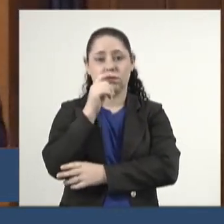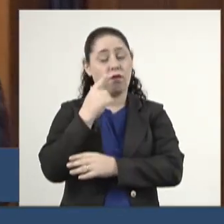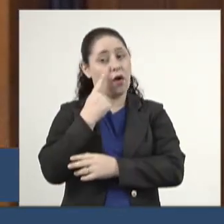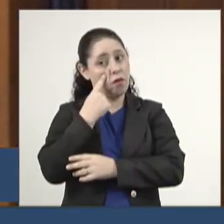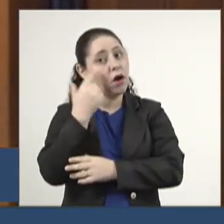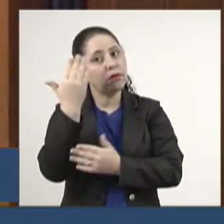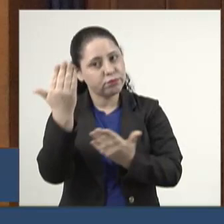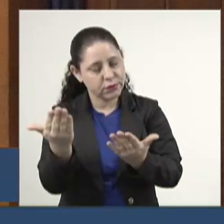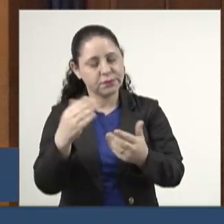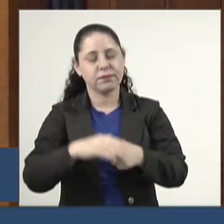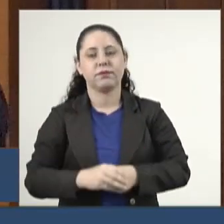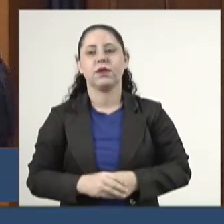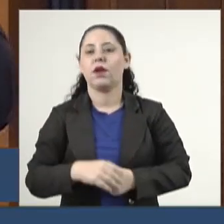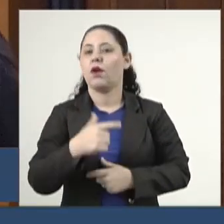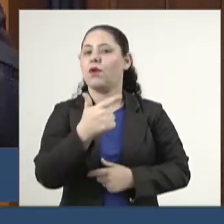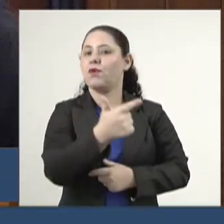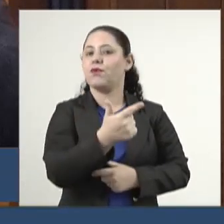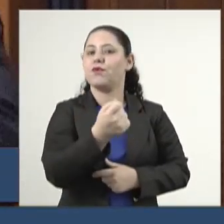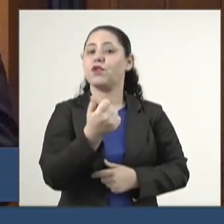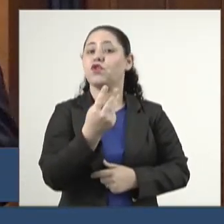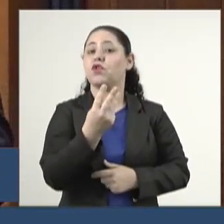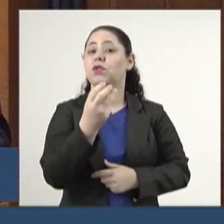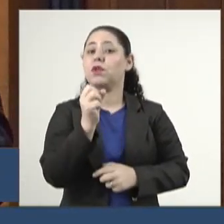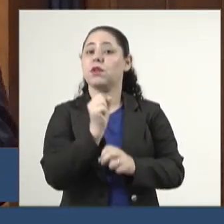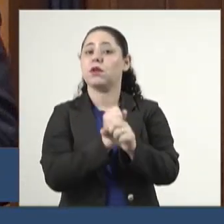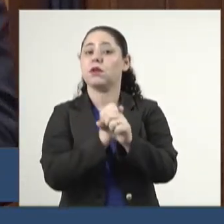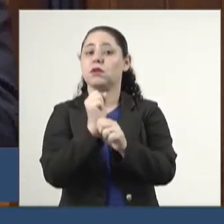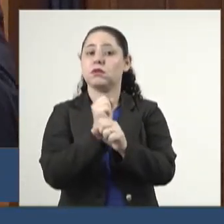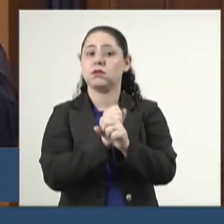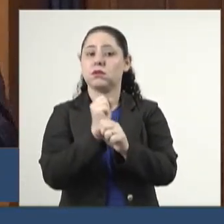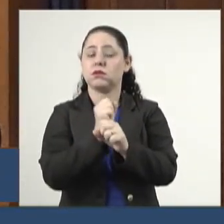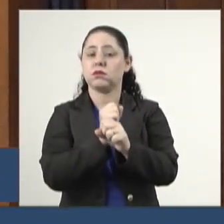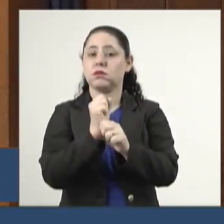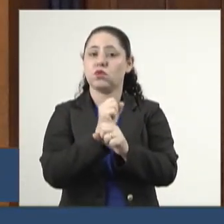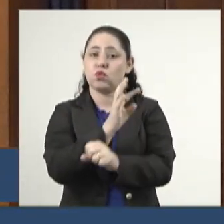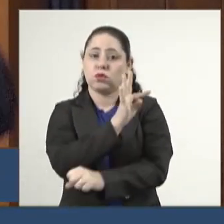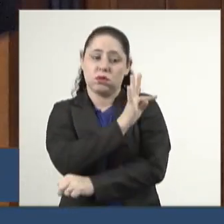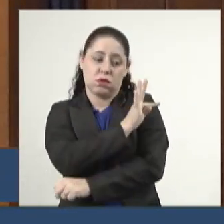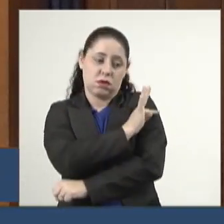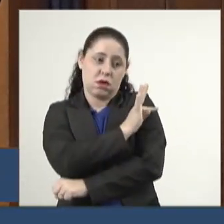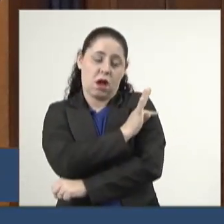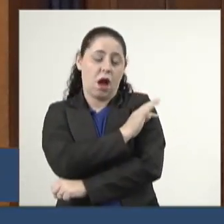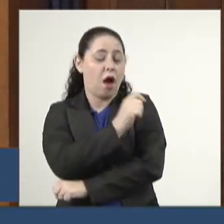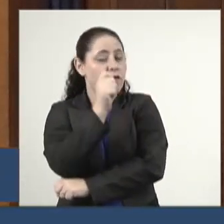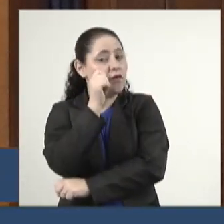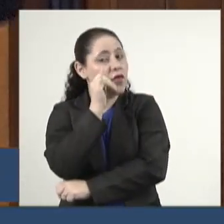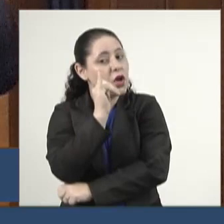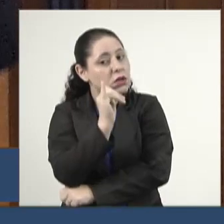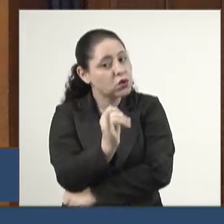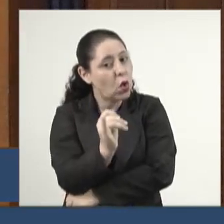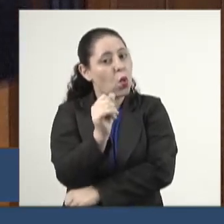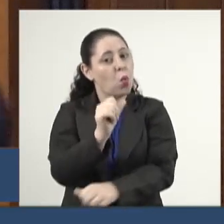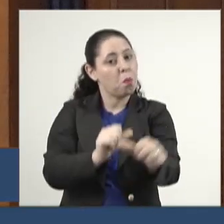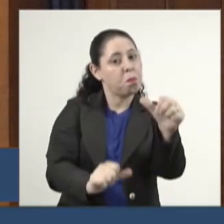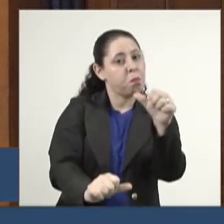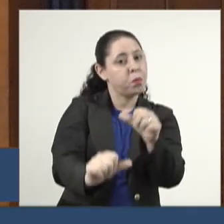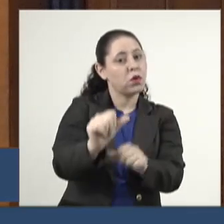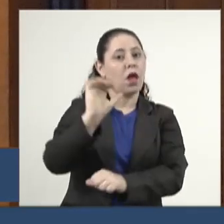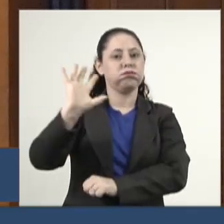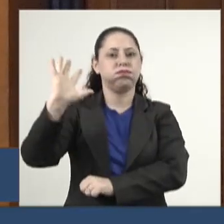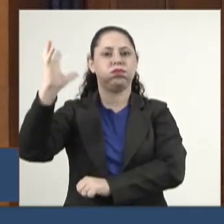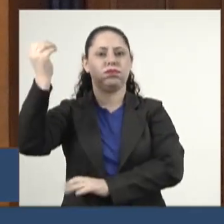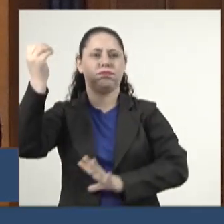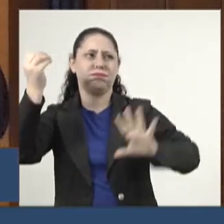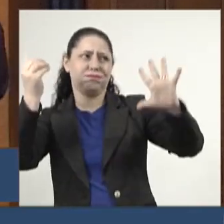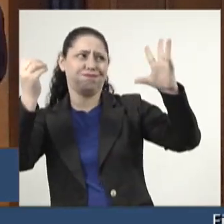senhor, há 20, 30 anos atrás, os técnicos alertavam das mudanças